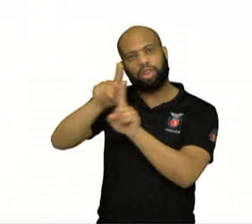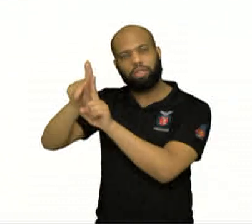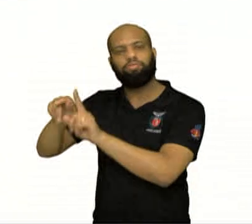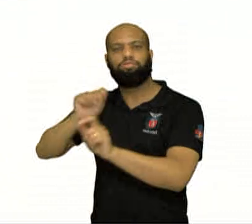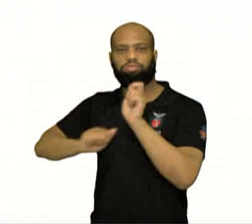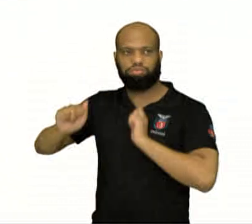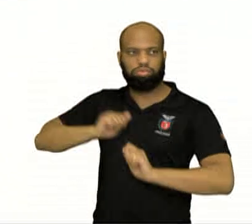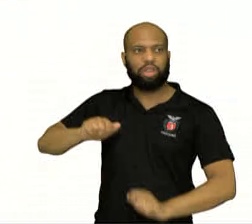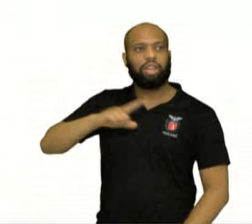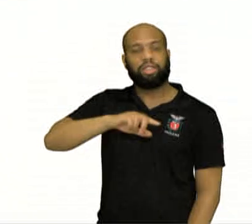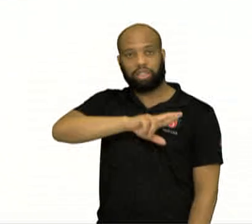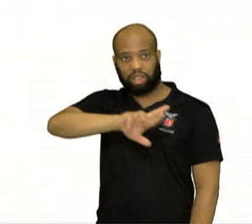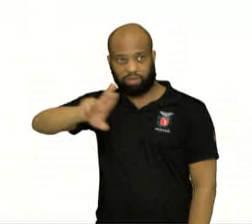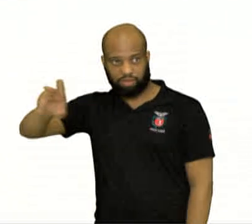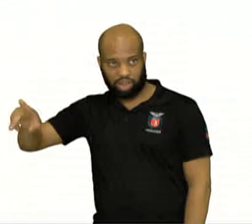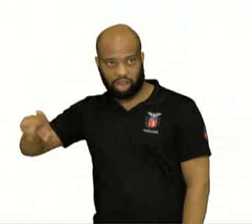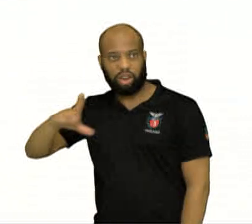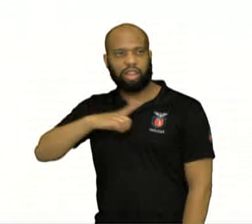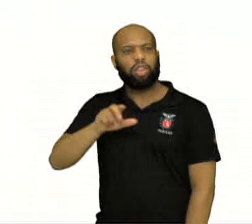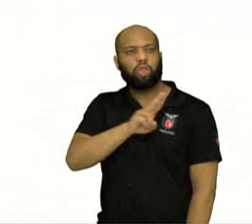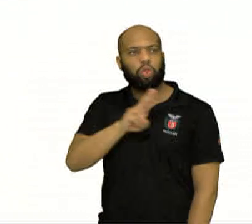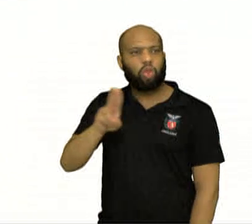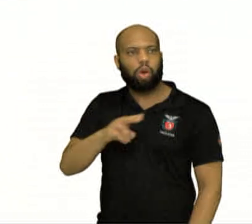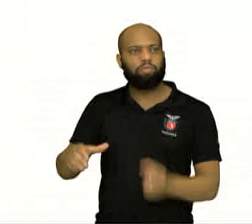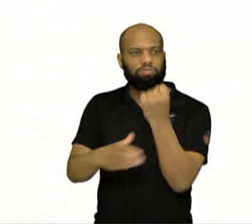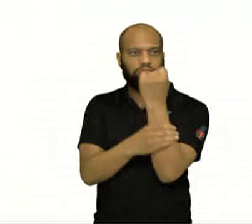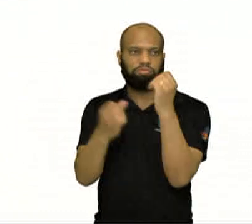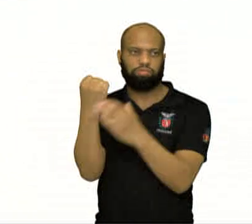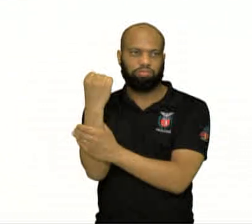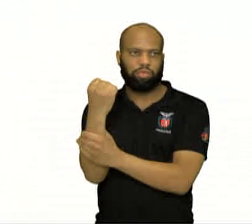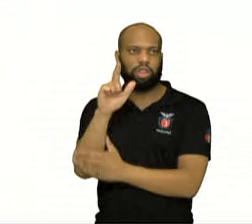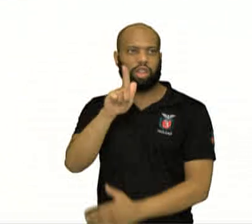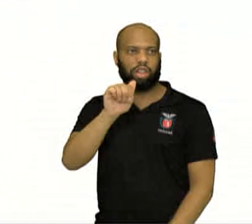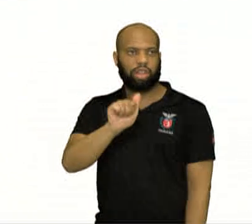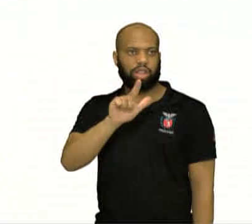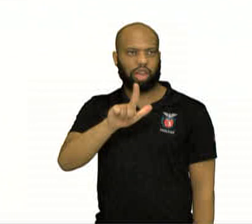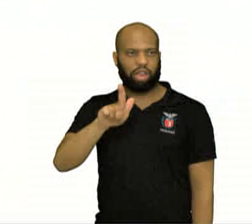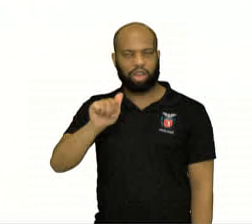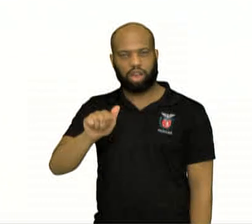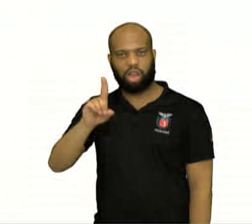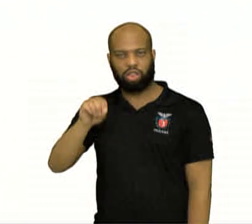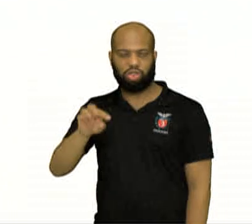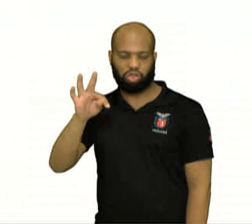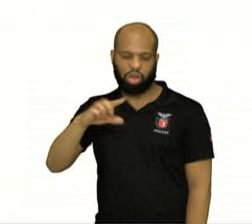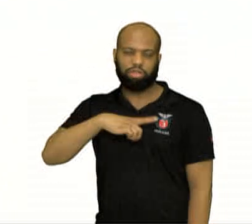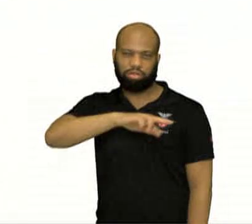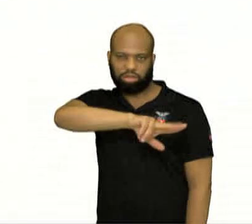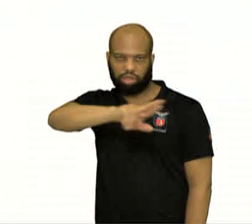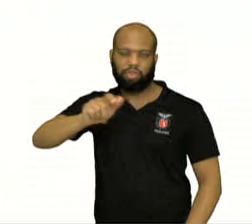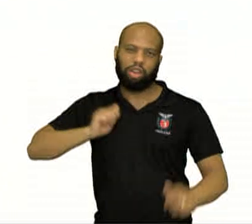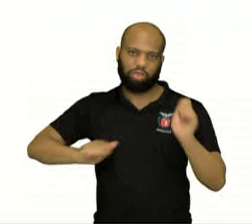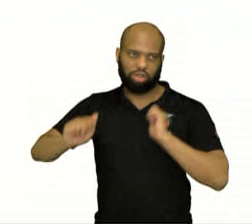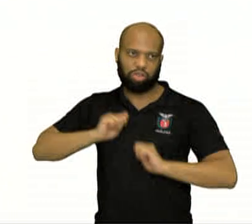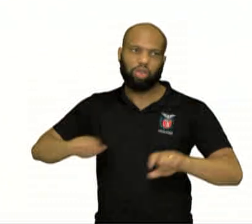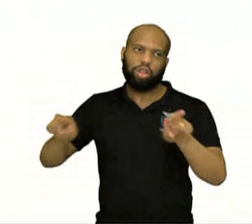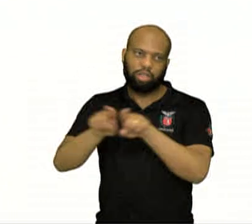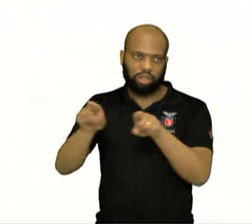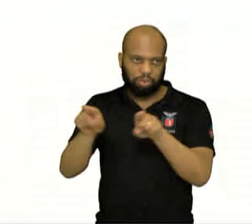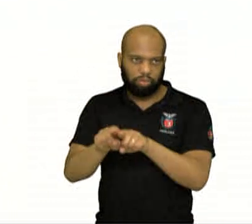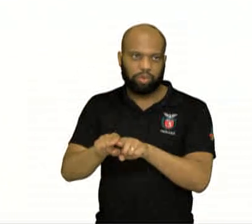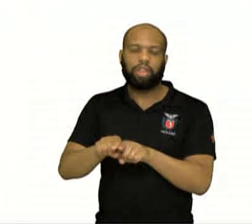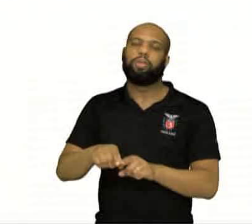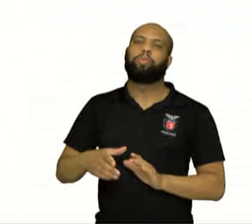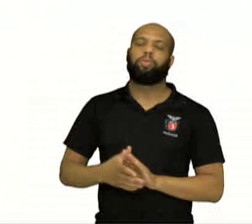galgador que é Mulher Maravilha Chris Pine Rob White Dani Houston David Shields Shane News Deus em